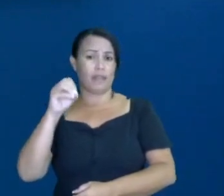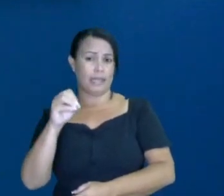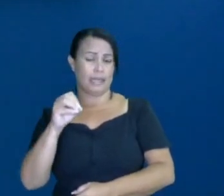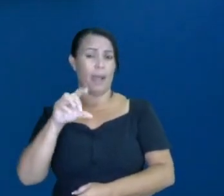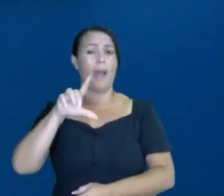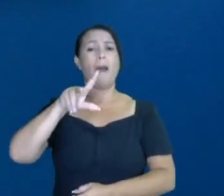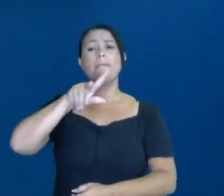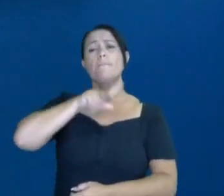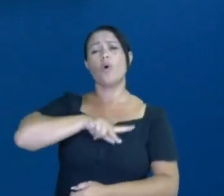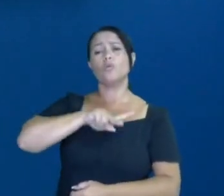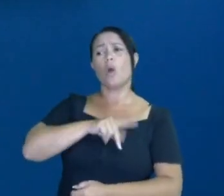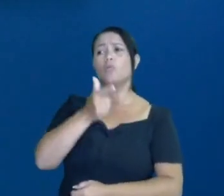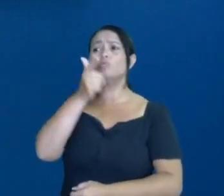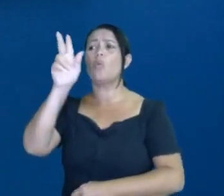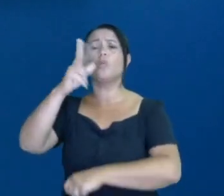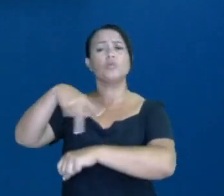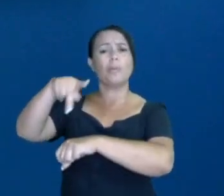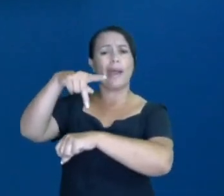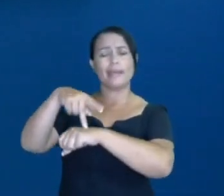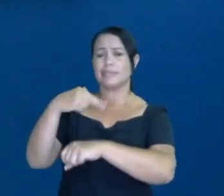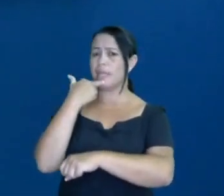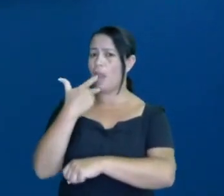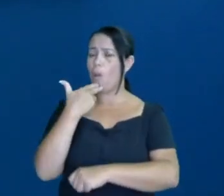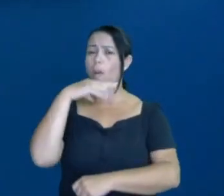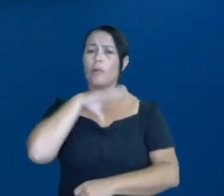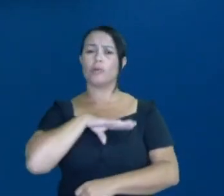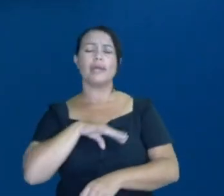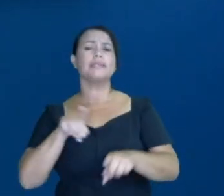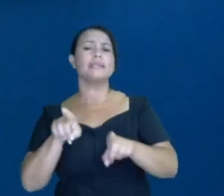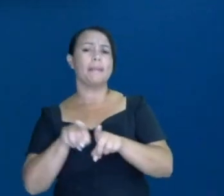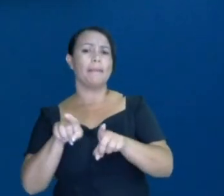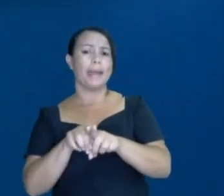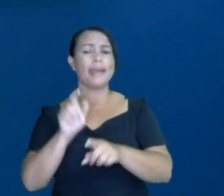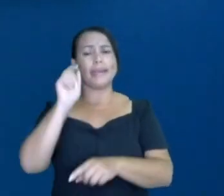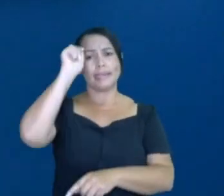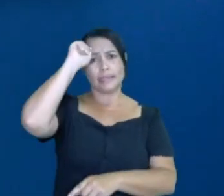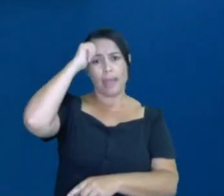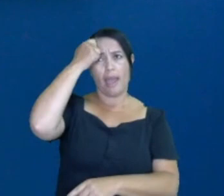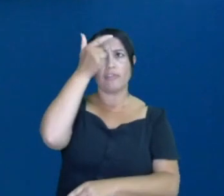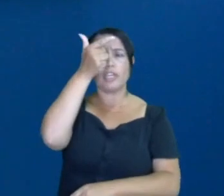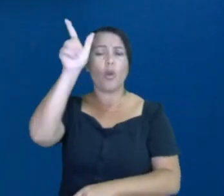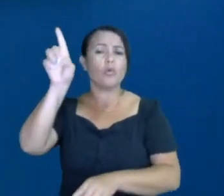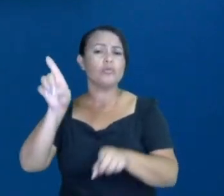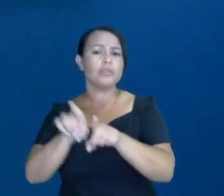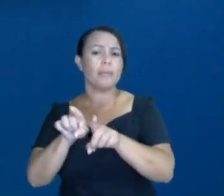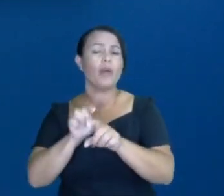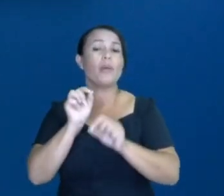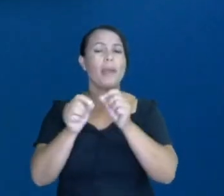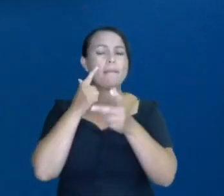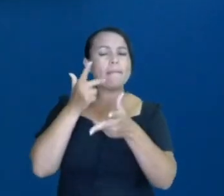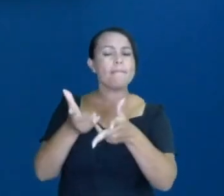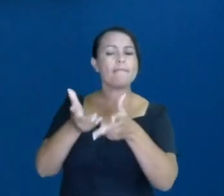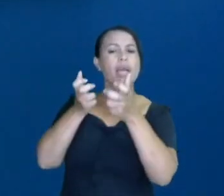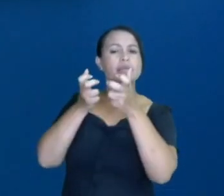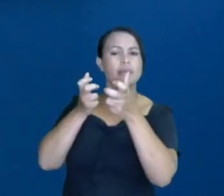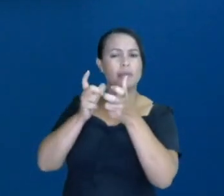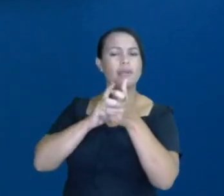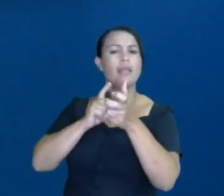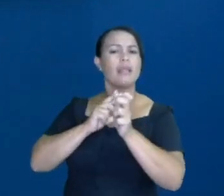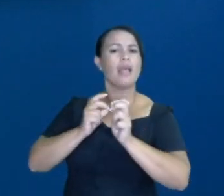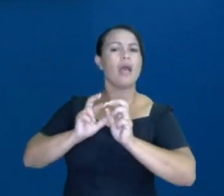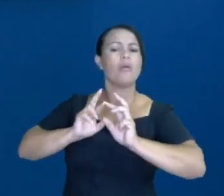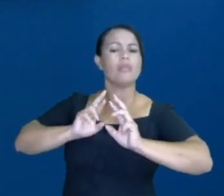Portugal e os outros países de língua portuguesa, Brasil, Angola, perceberam que tinham